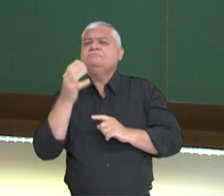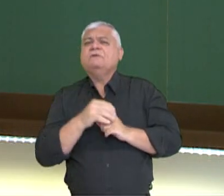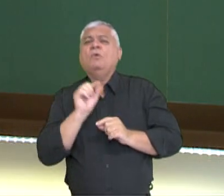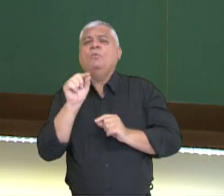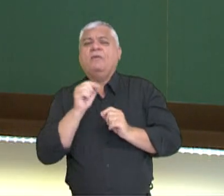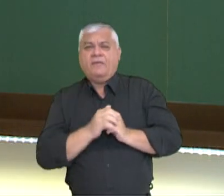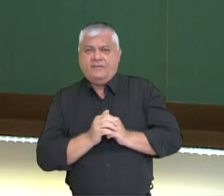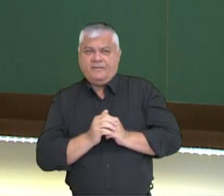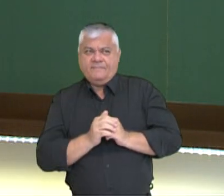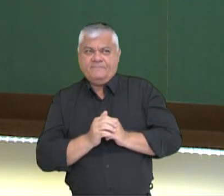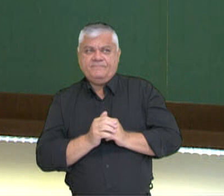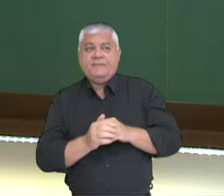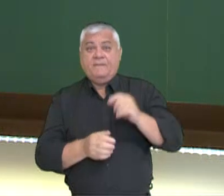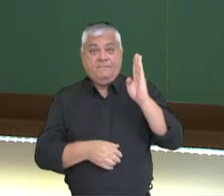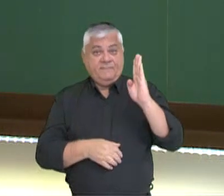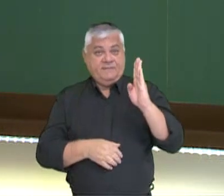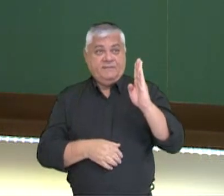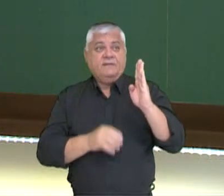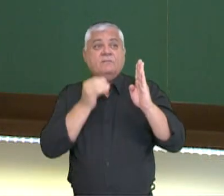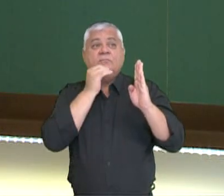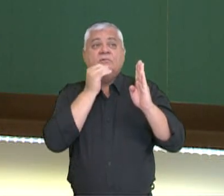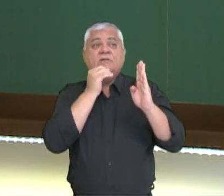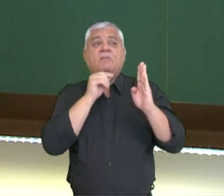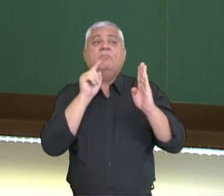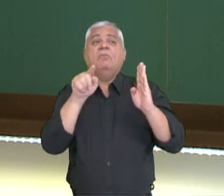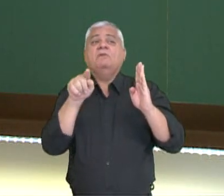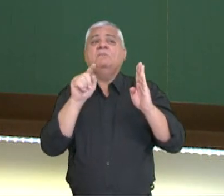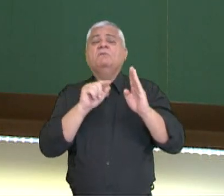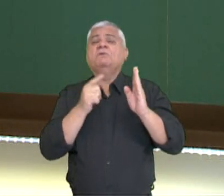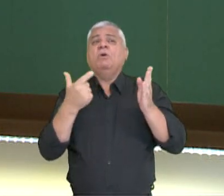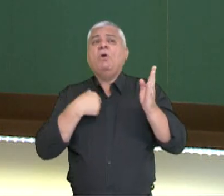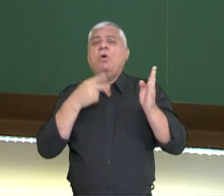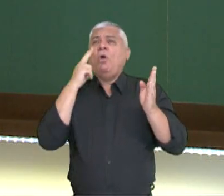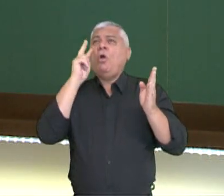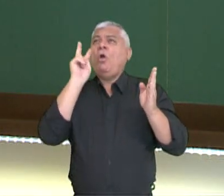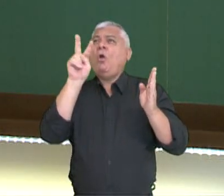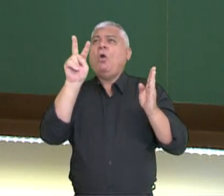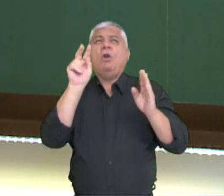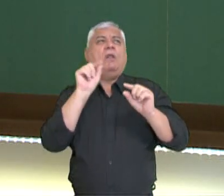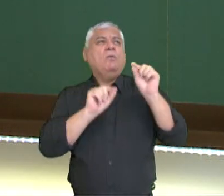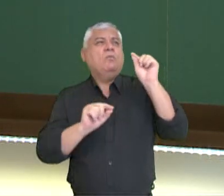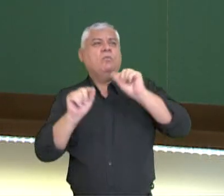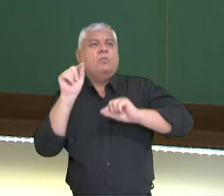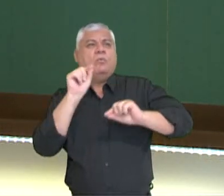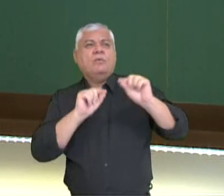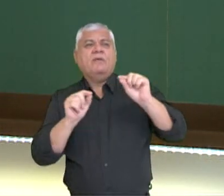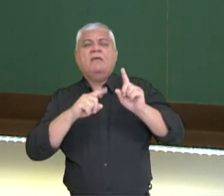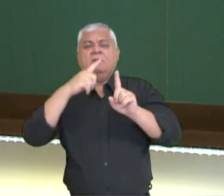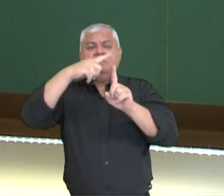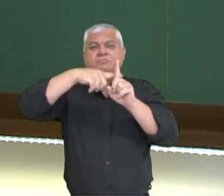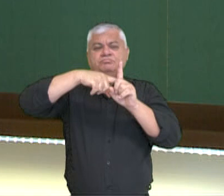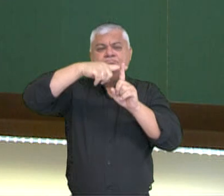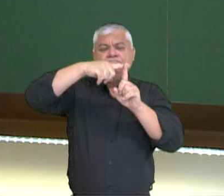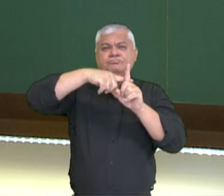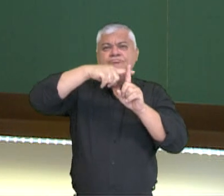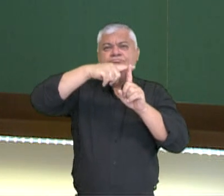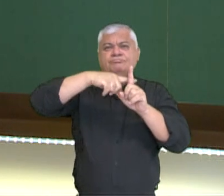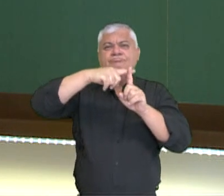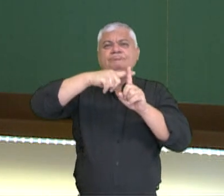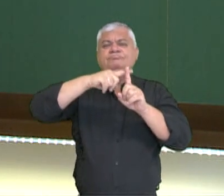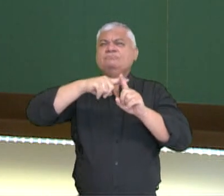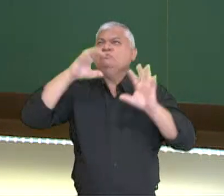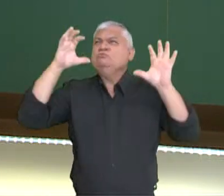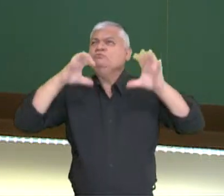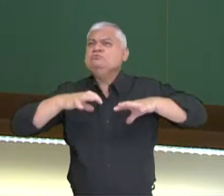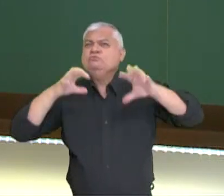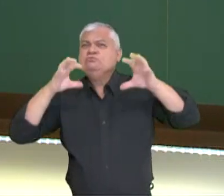estou falando? Letra B, quando falamos dele, estamos olhando para as médias de temperatura,